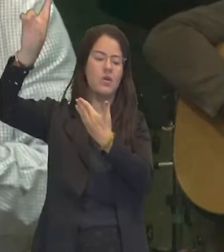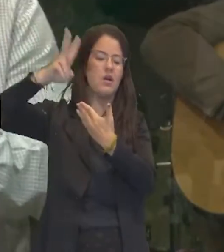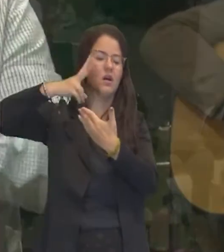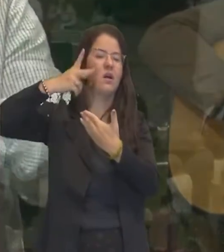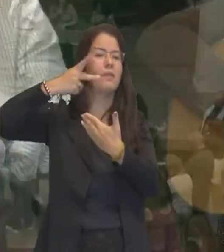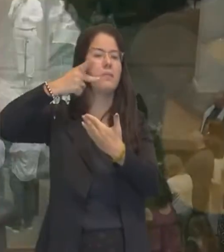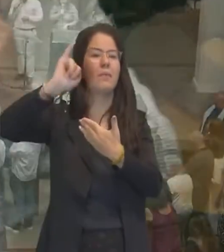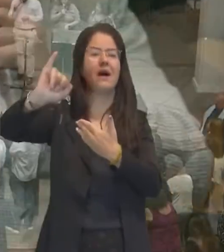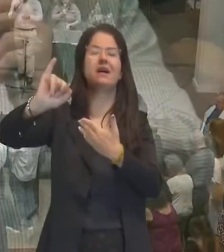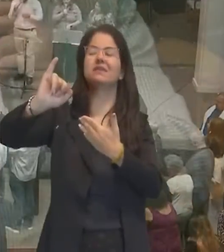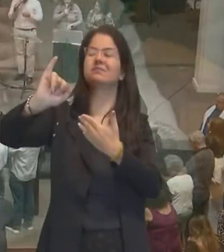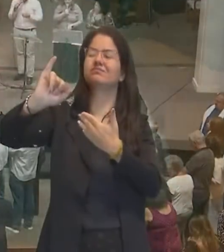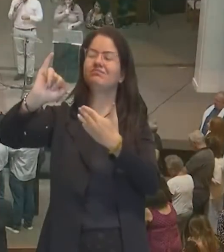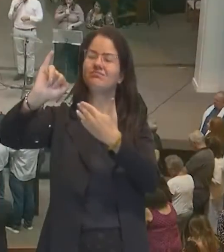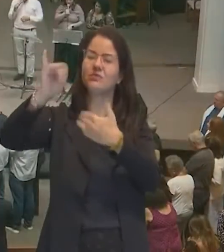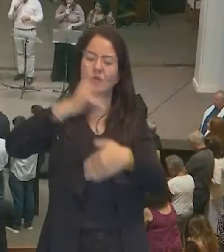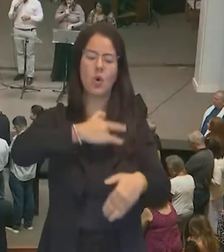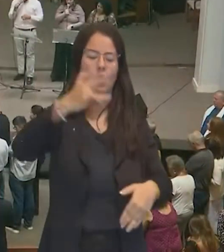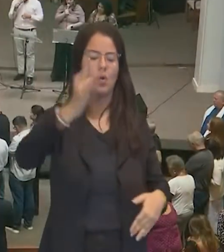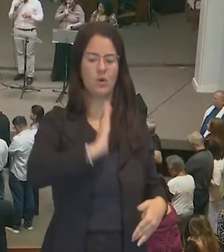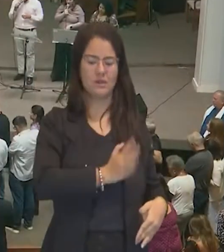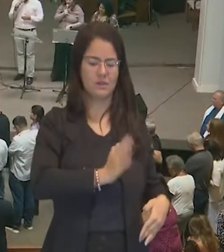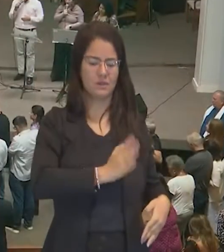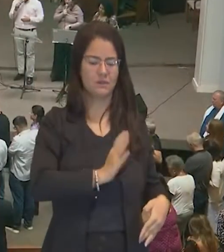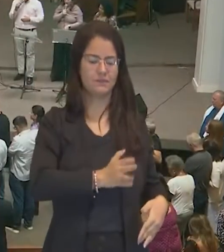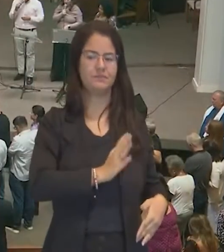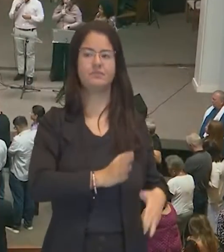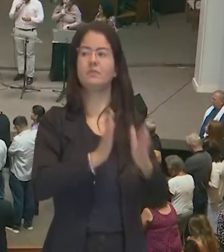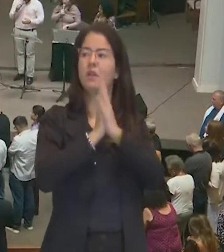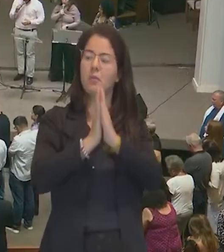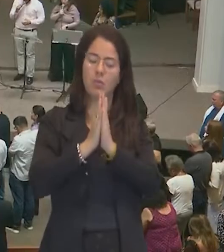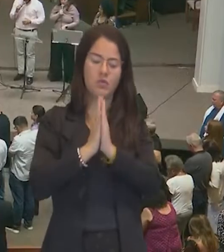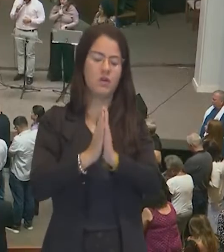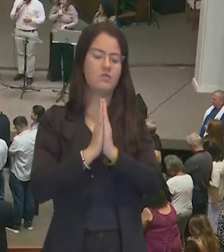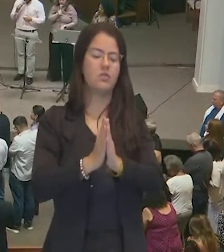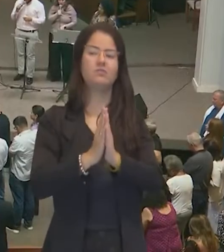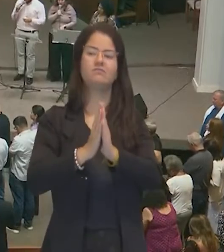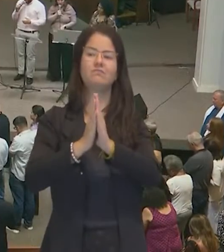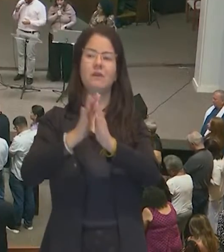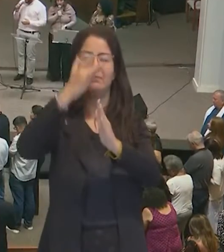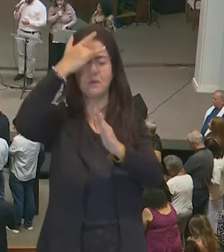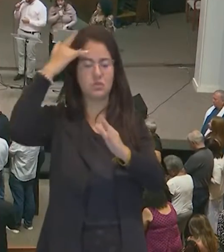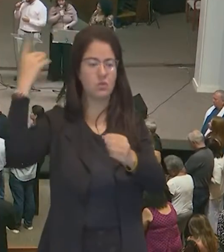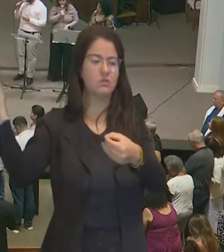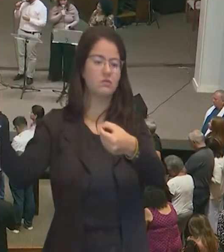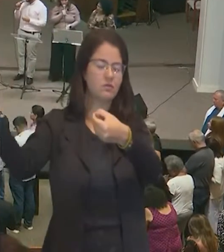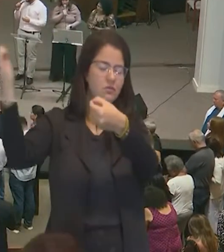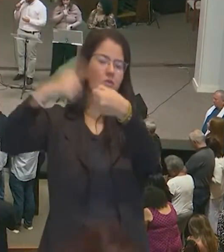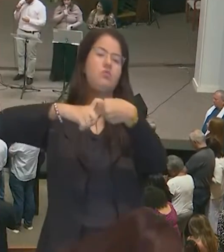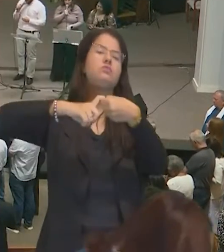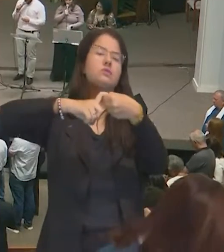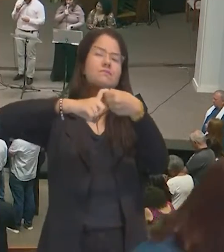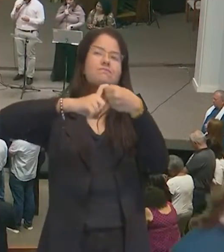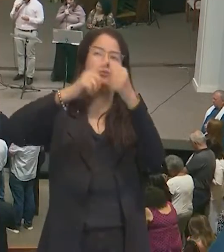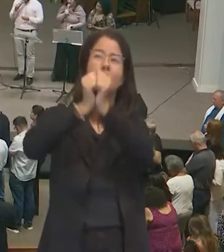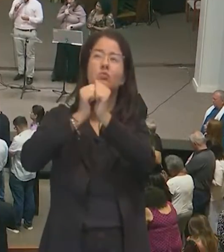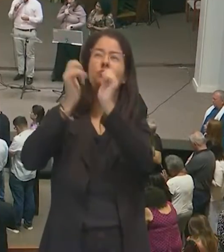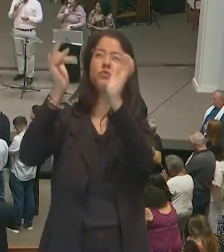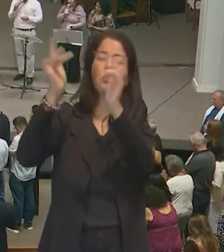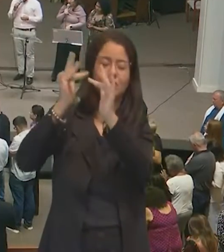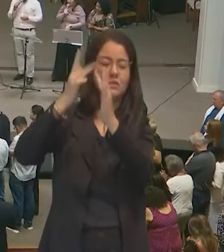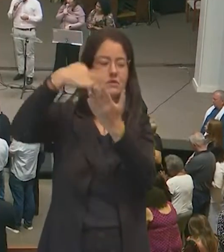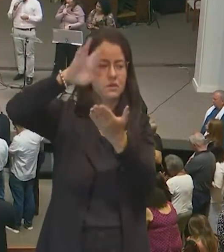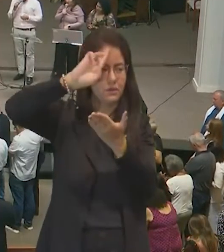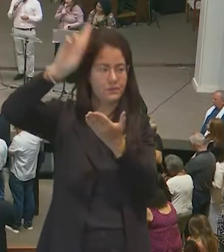está. Deus, toque o coração dele e que ele volte para Jesus, para a glória do Senhor. Deus, a paz